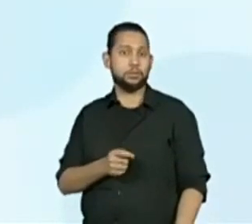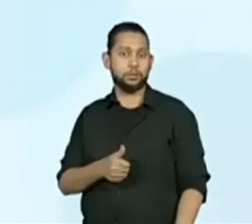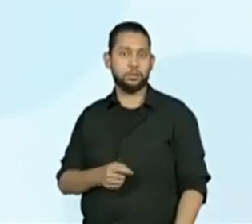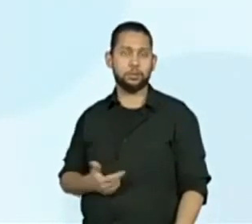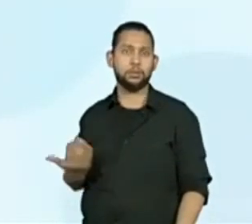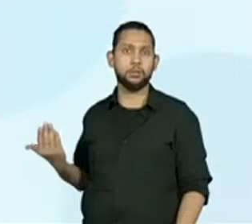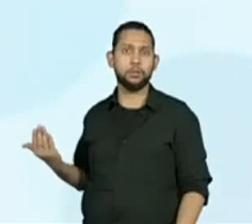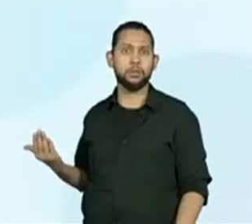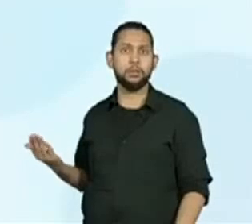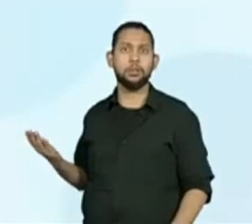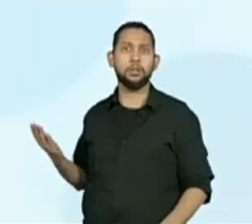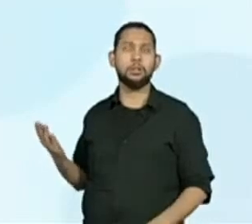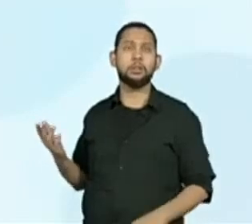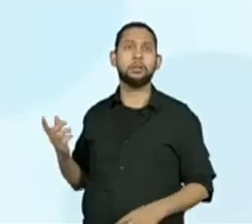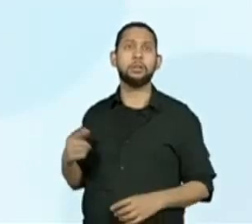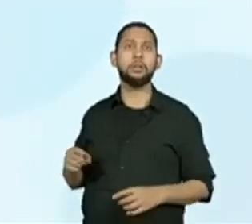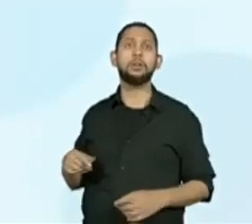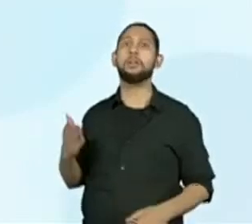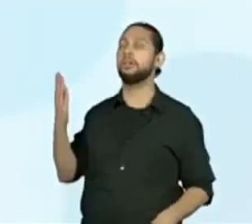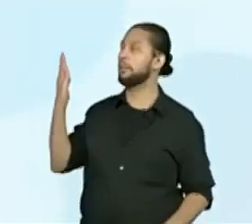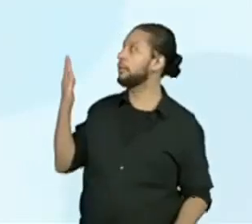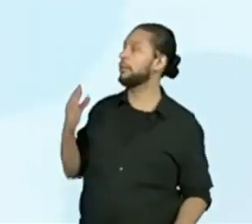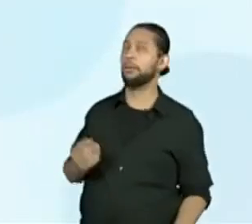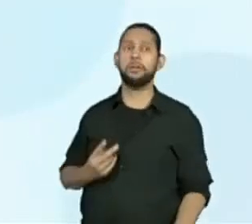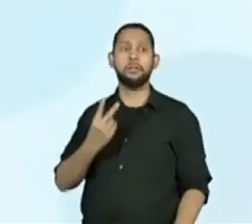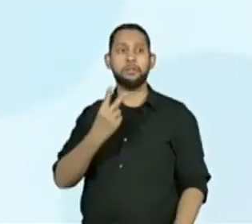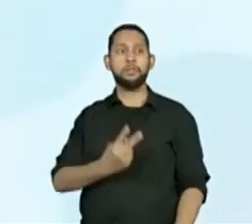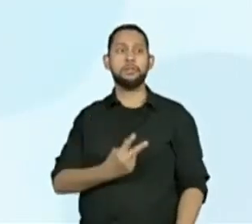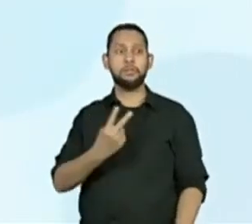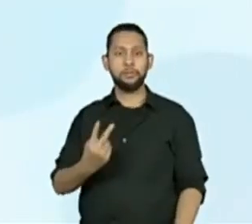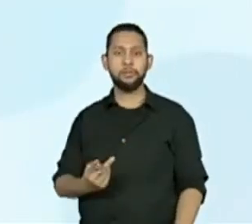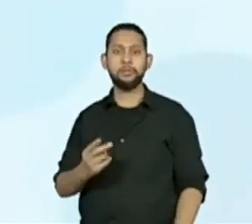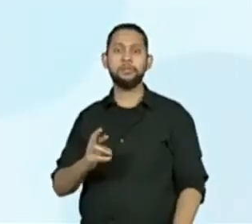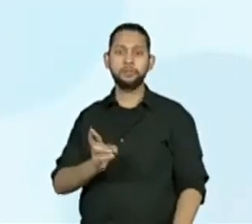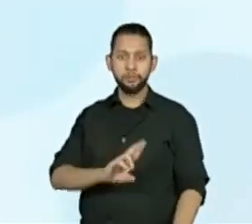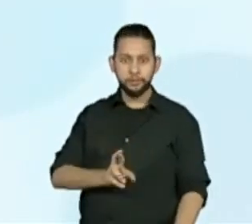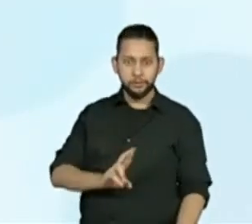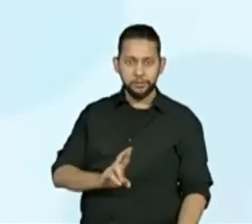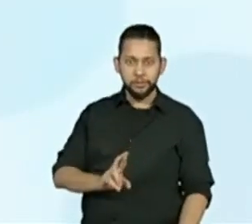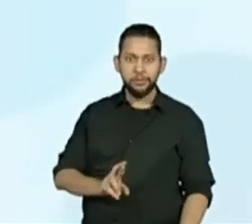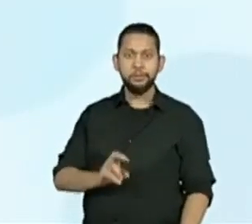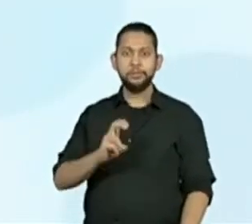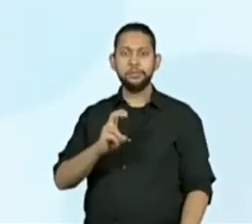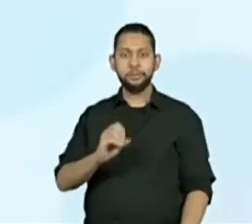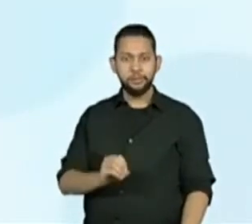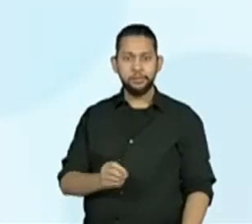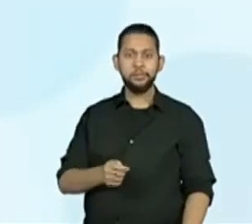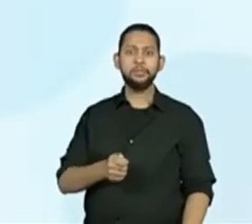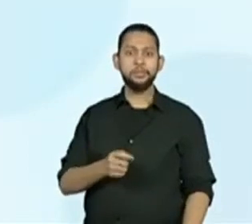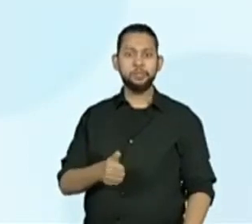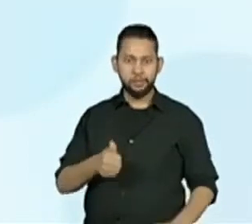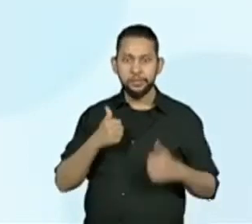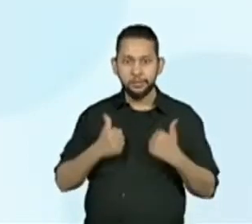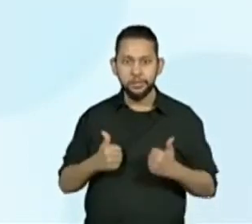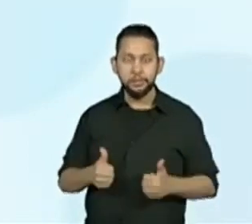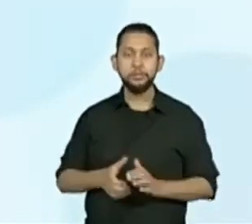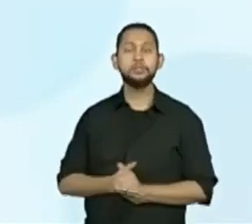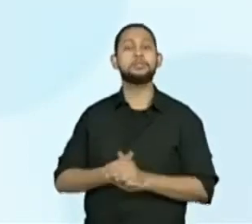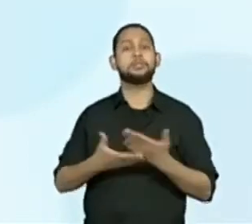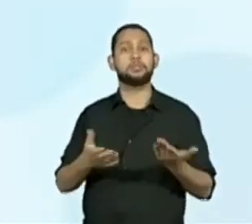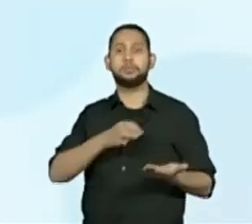a professora Juliana e 22 e 50 Legal